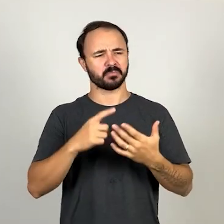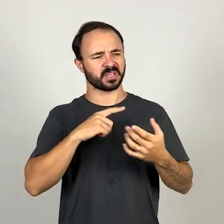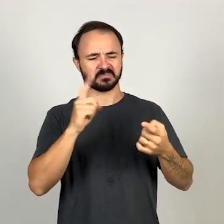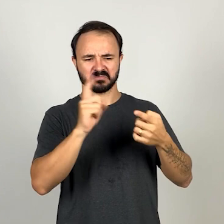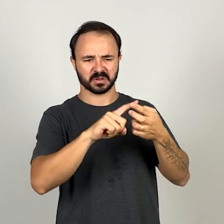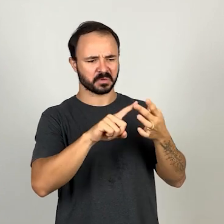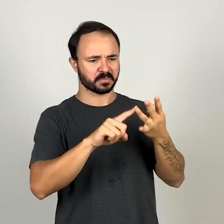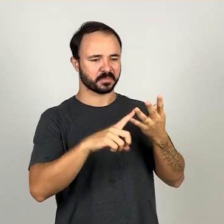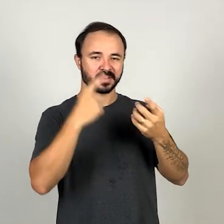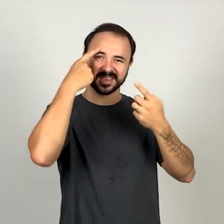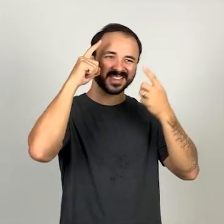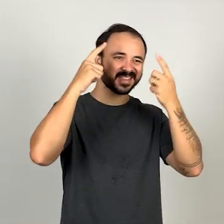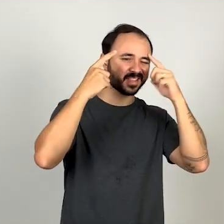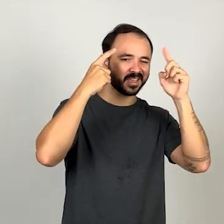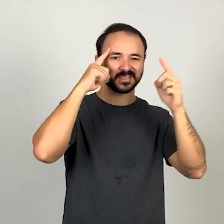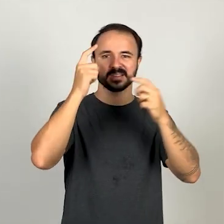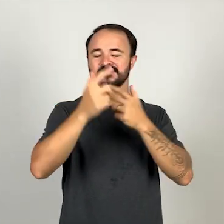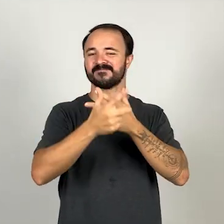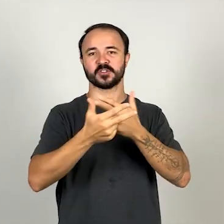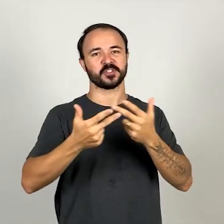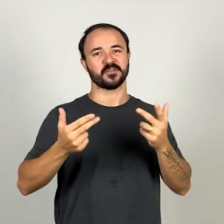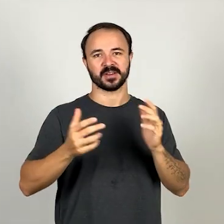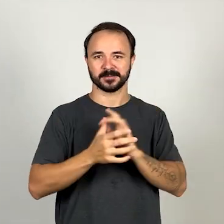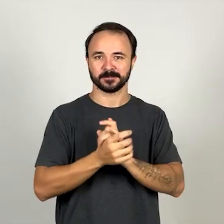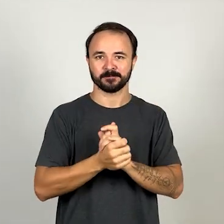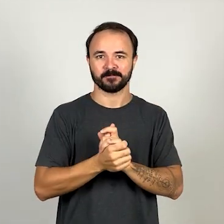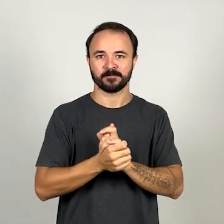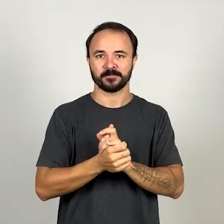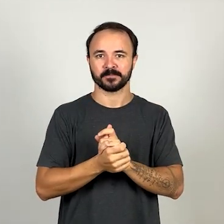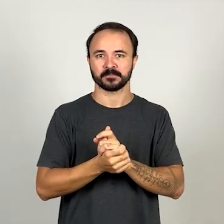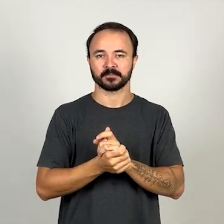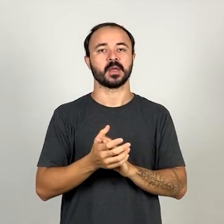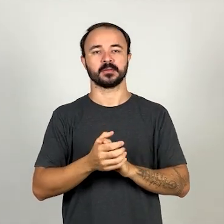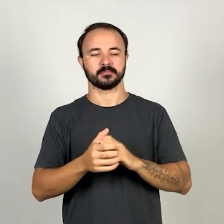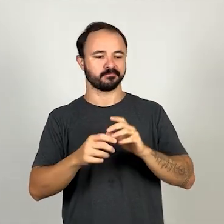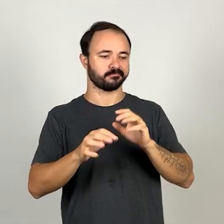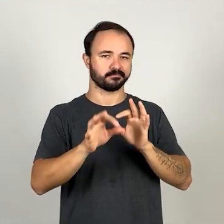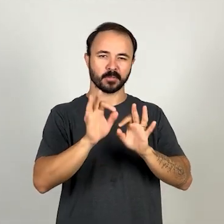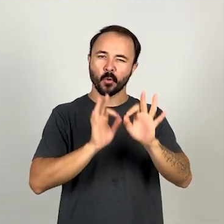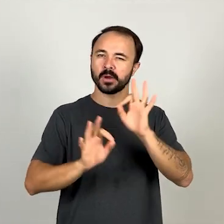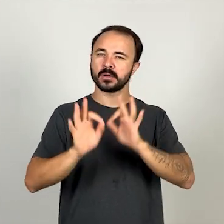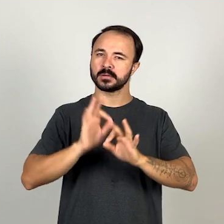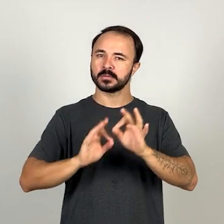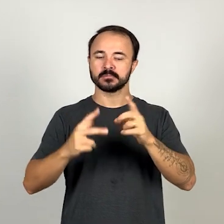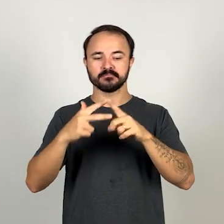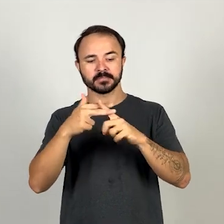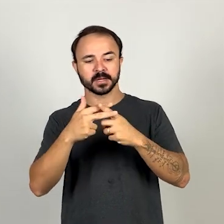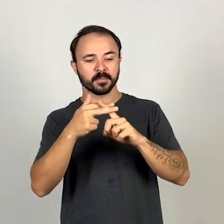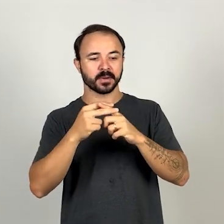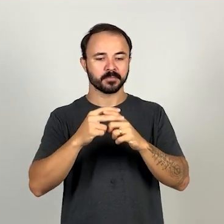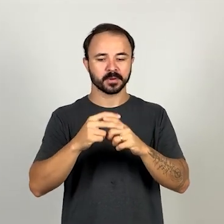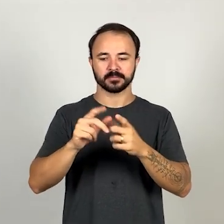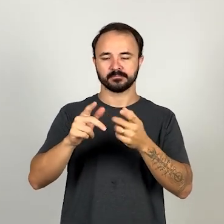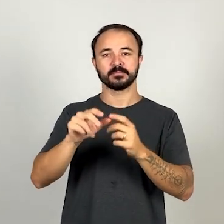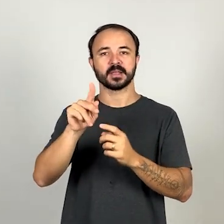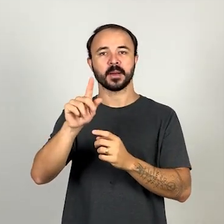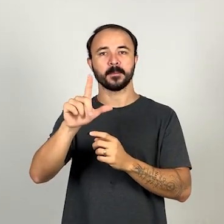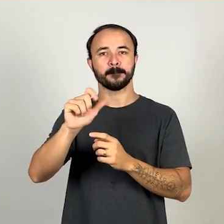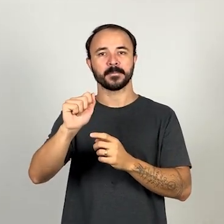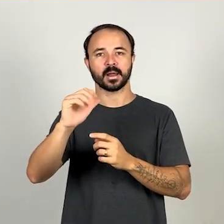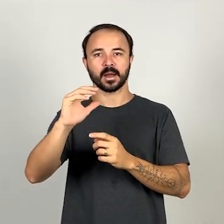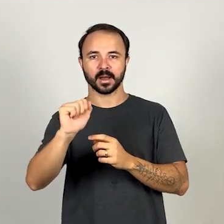ideias, vamos conseguir montar na placa de acrílico um circuito básico, utilizando